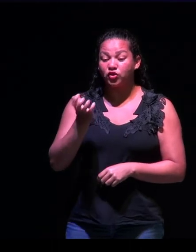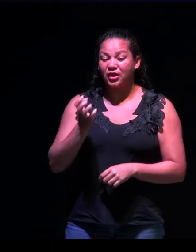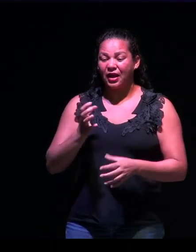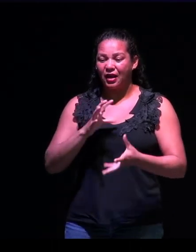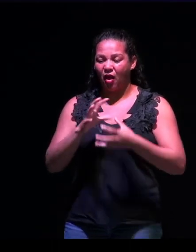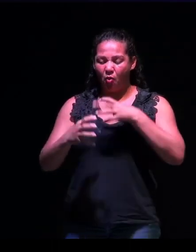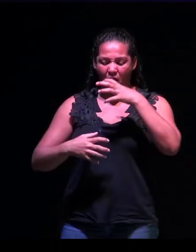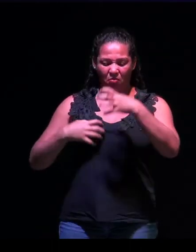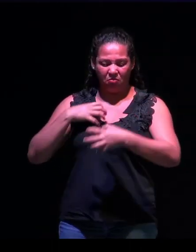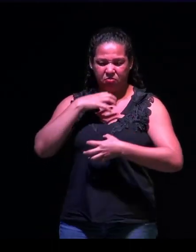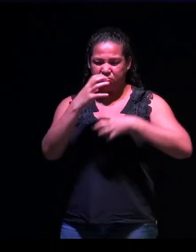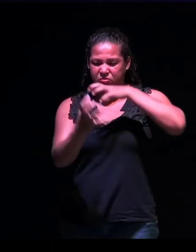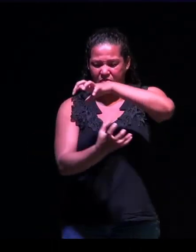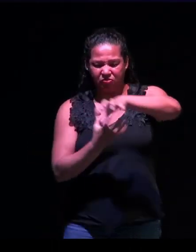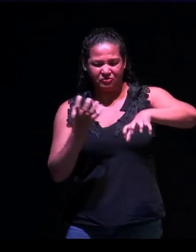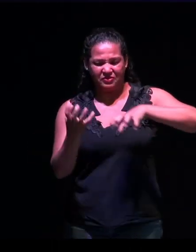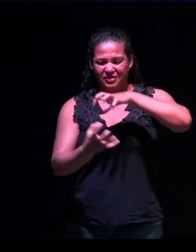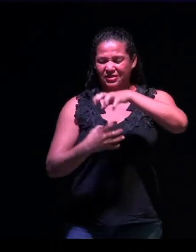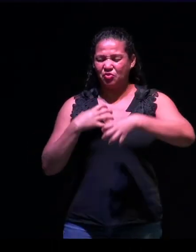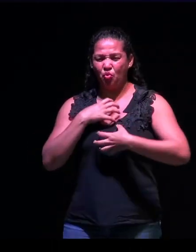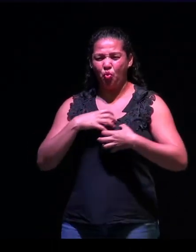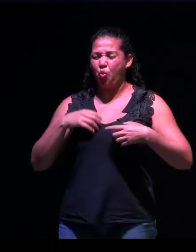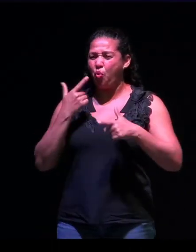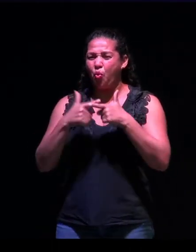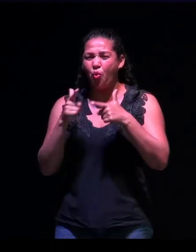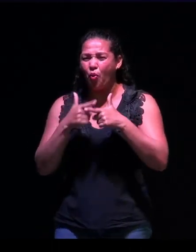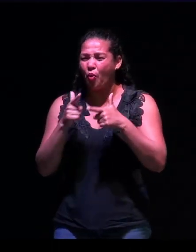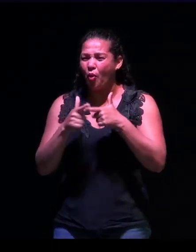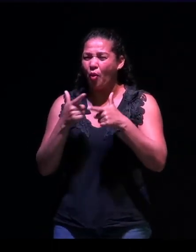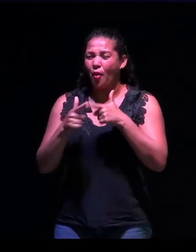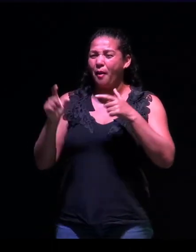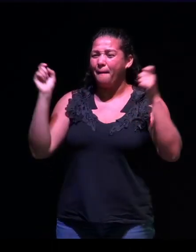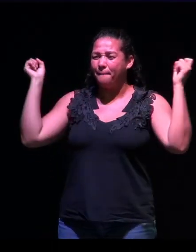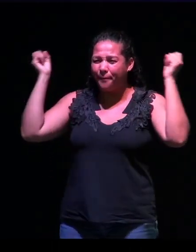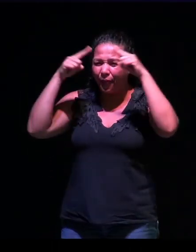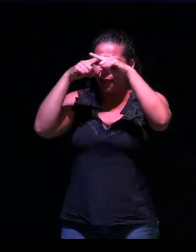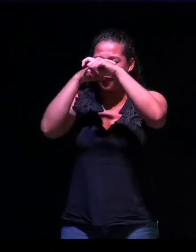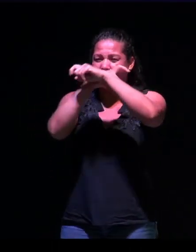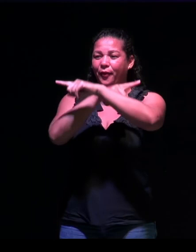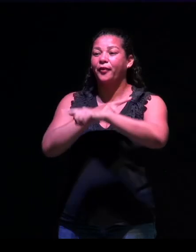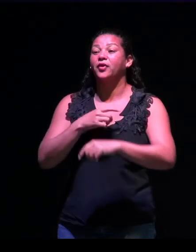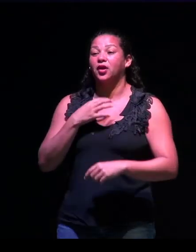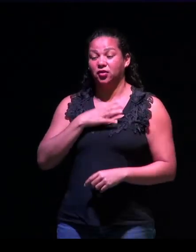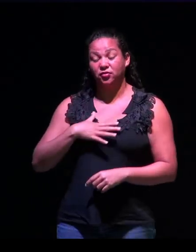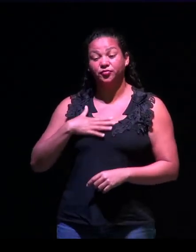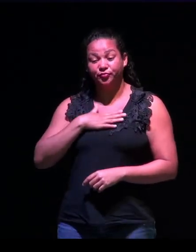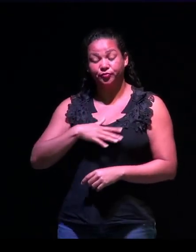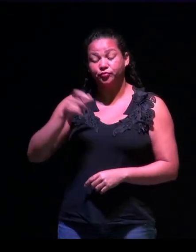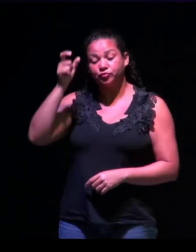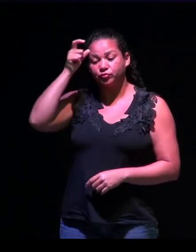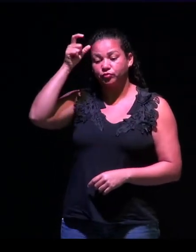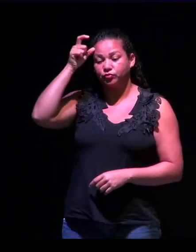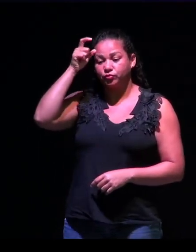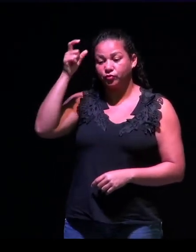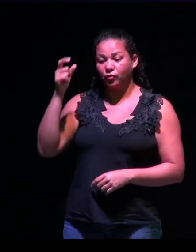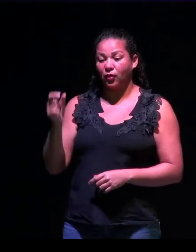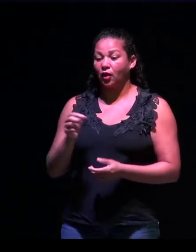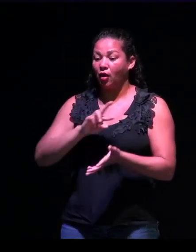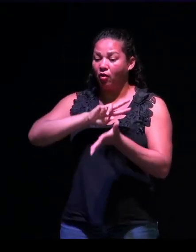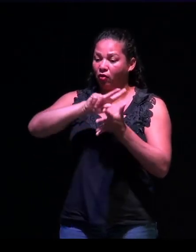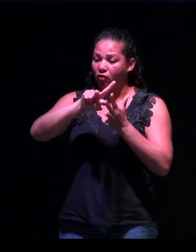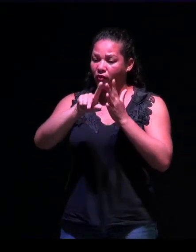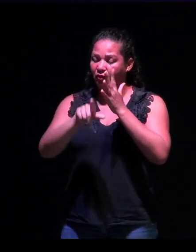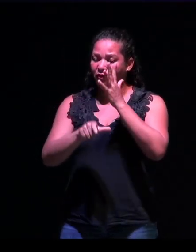no Brasil, um país pacífico, tem agora milhares de pessoas que estão